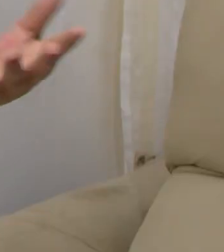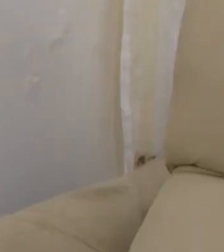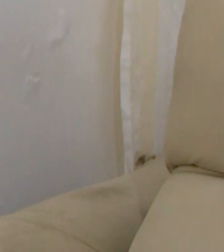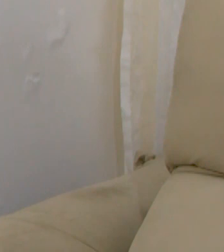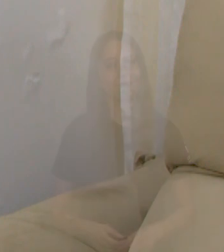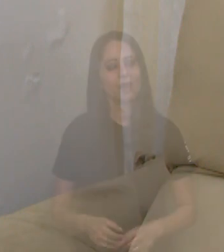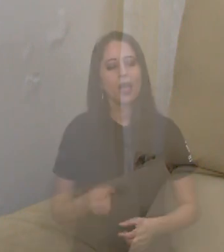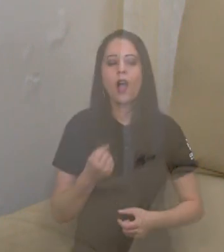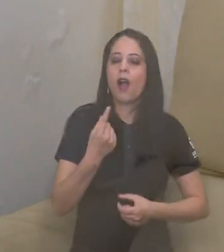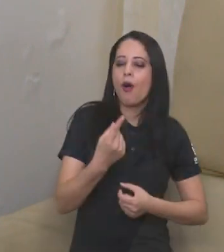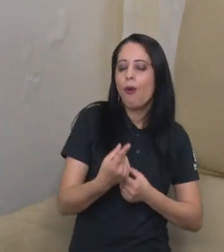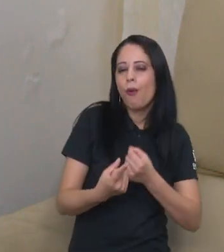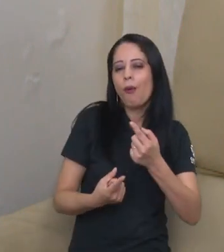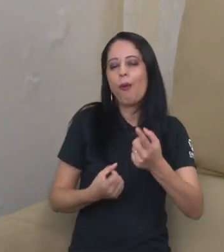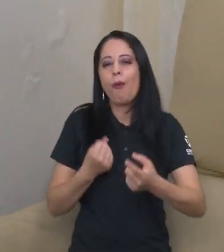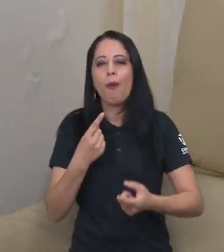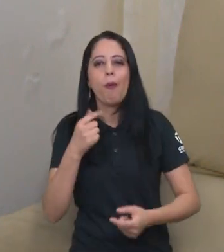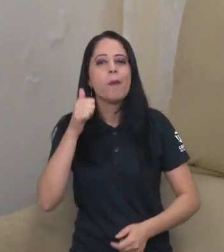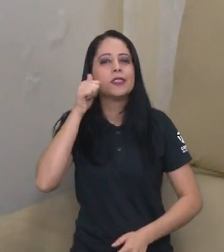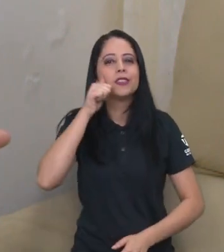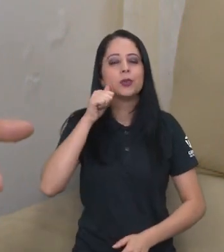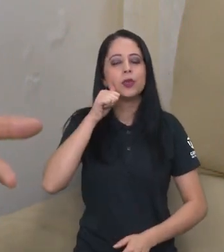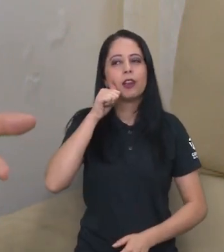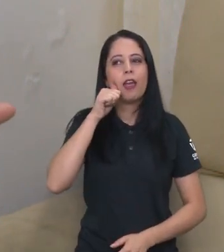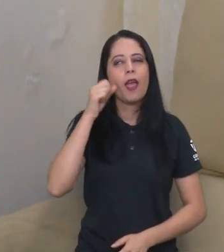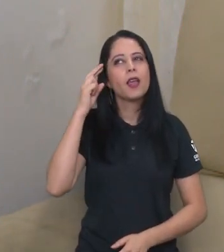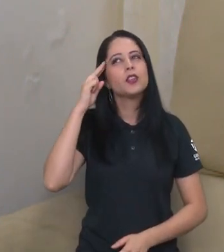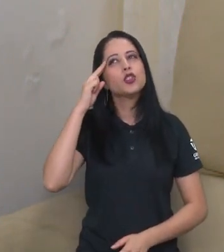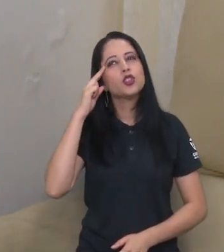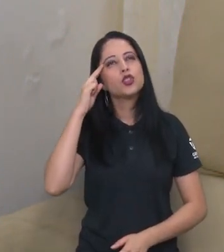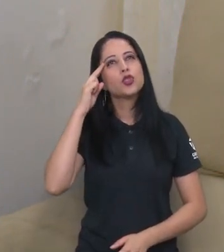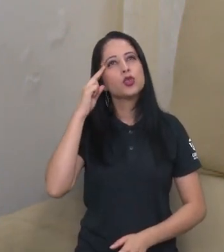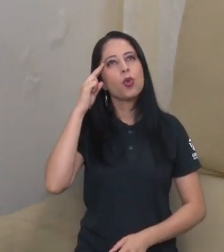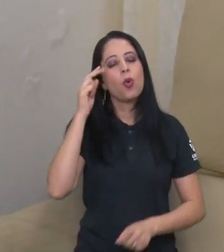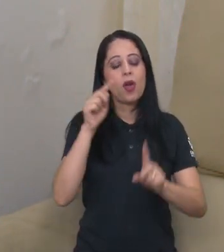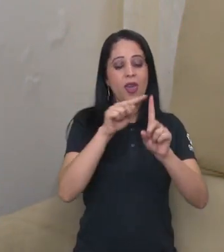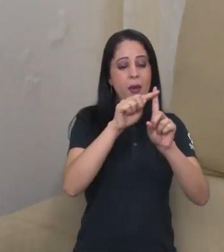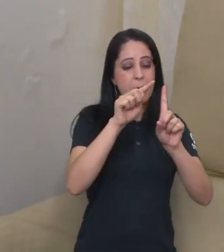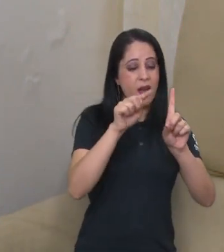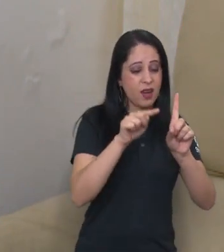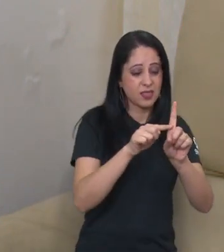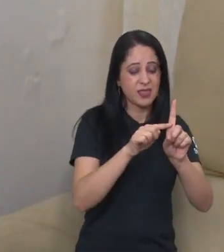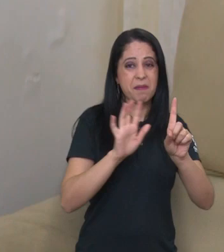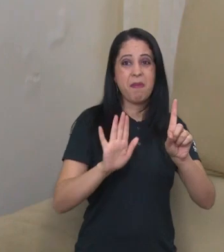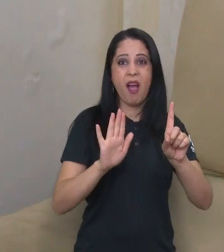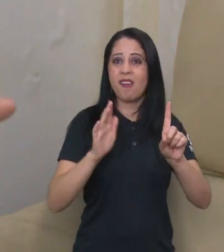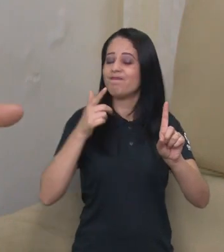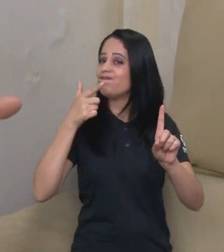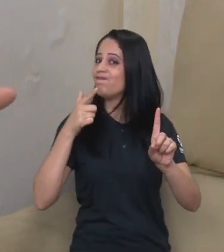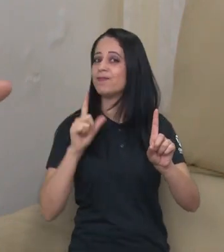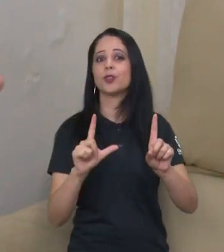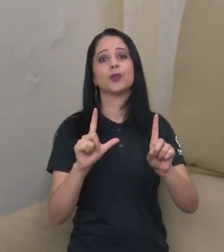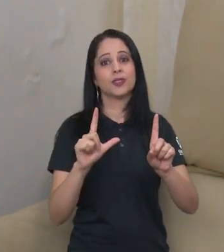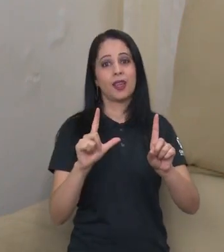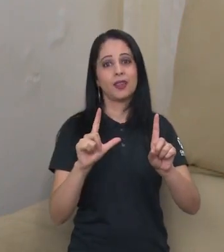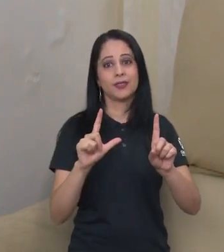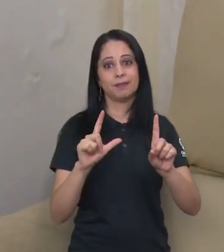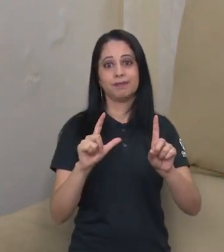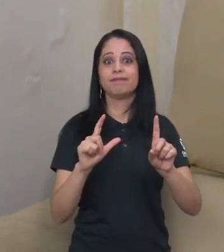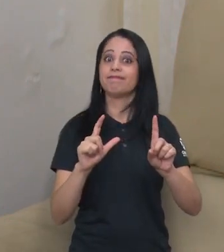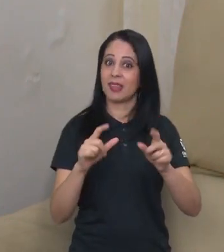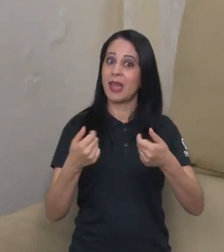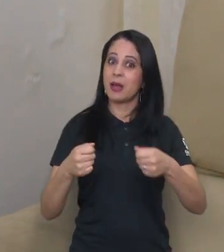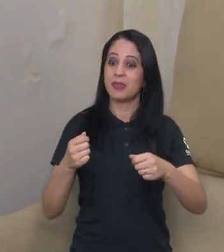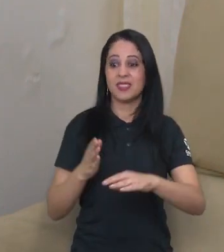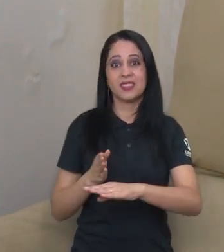Algumas mulheres que sonham com a maternidade, mas não conseguem engravidar de maneira natural, recorrem à medicina. No De